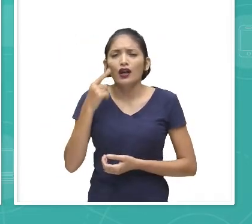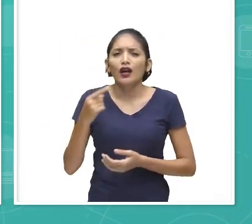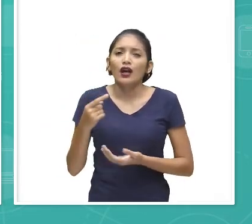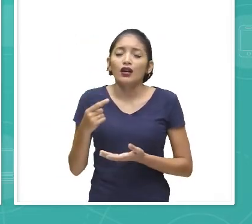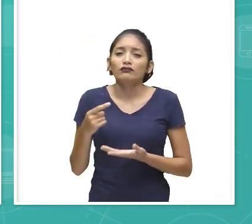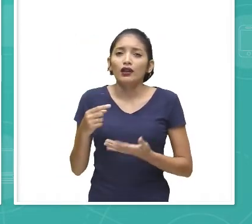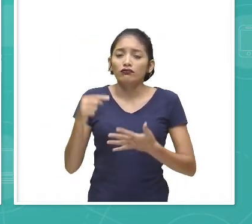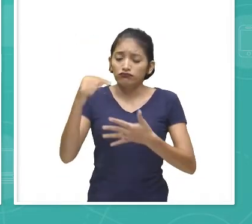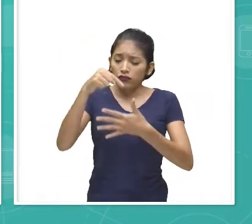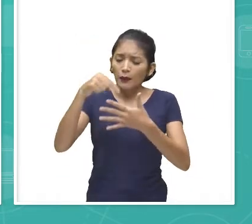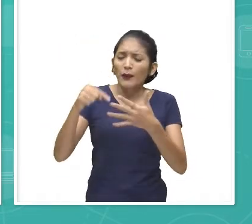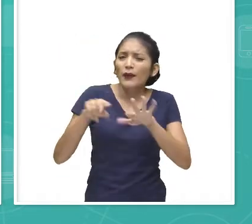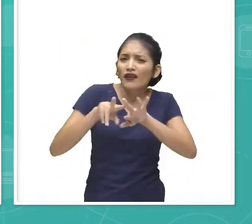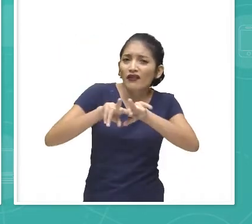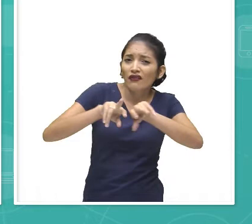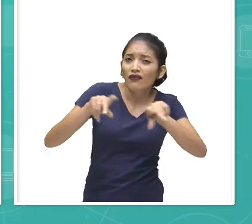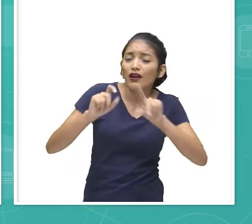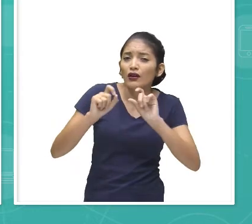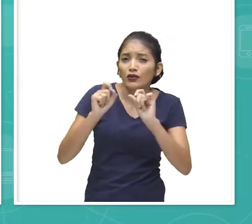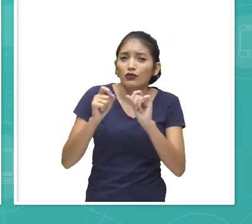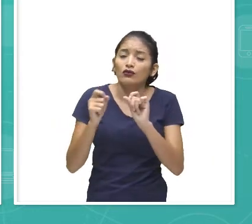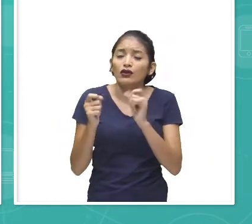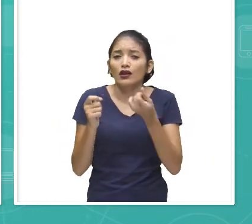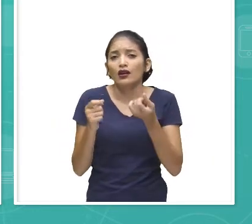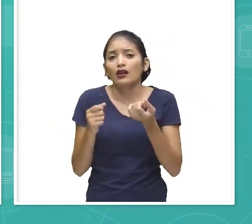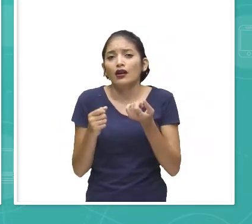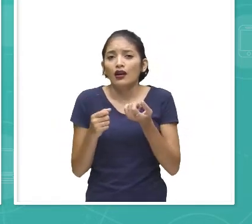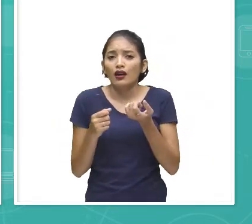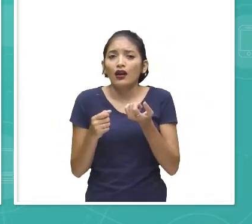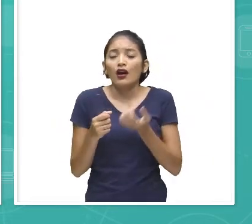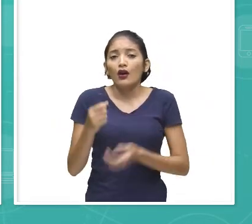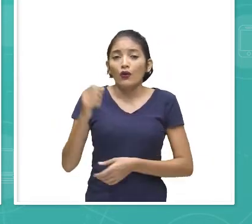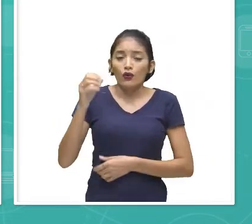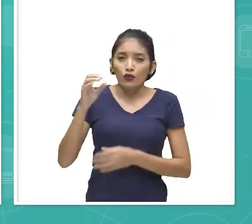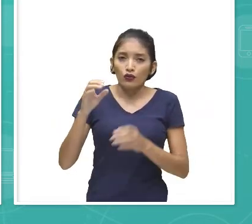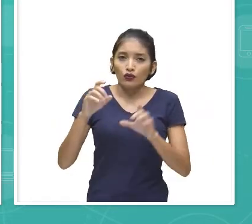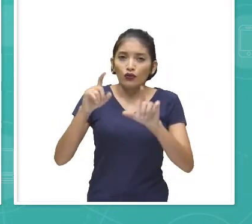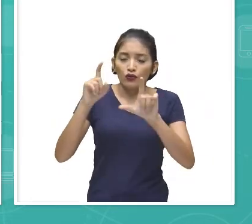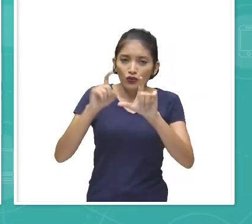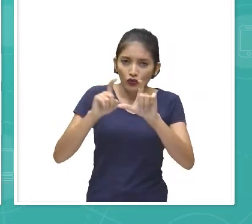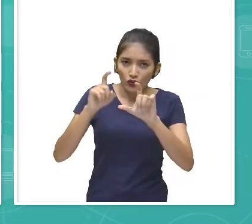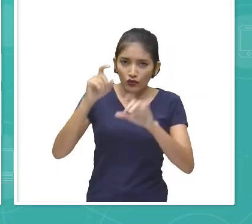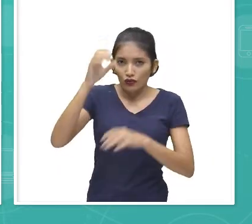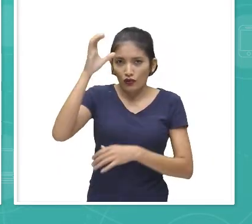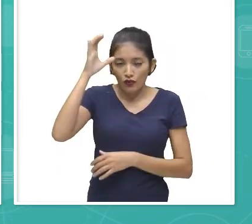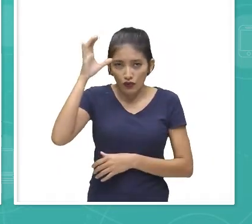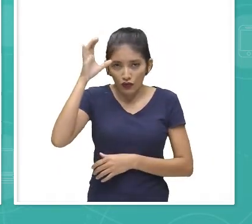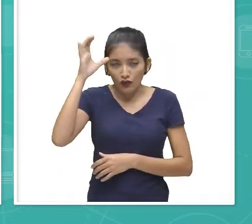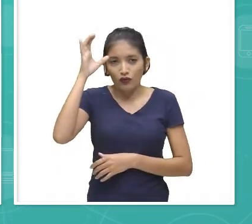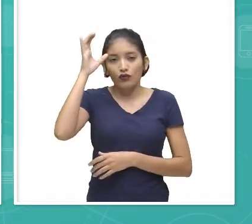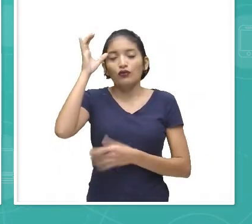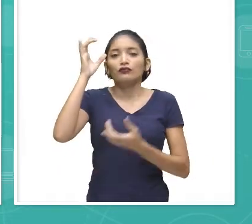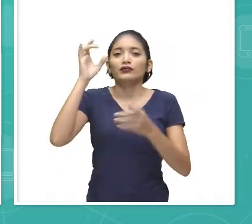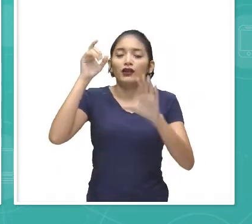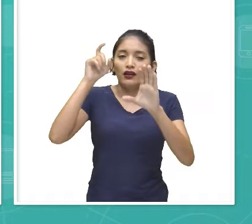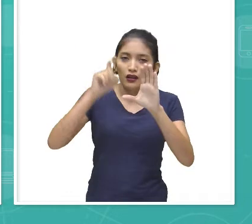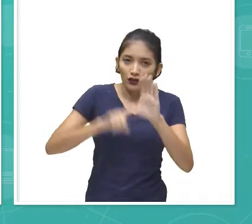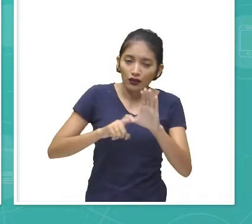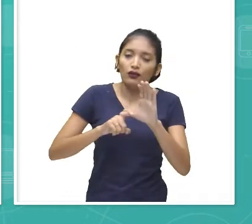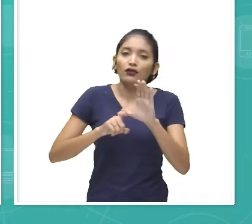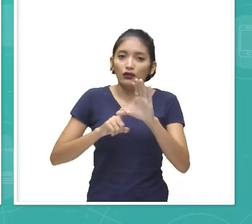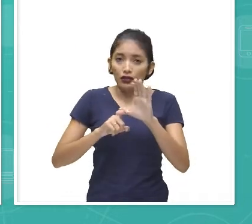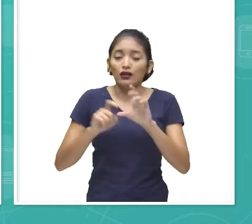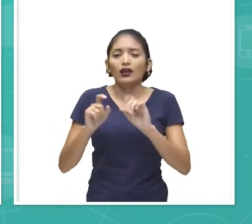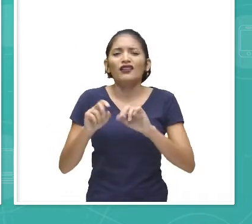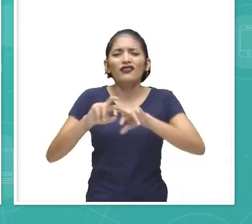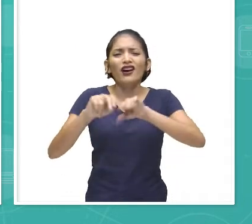estão destacados, na verdade, né, ali o Congo, Angola e a República Democrática do Congo. Por que será